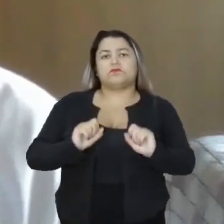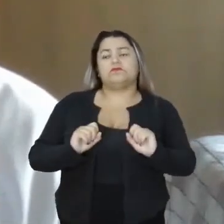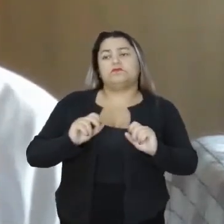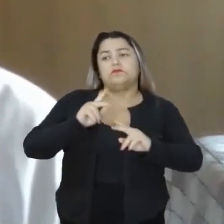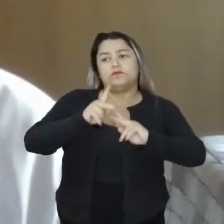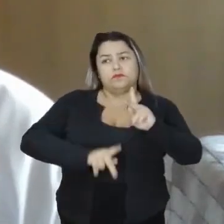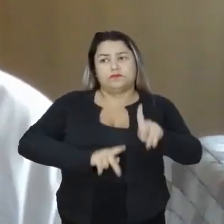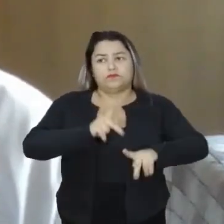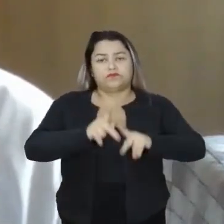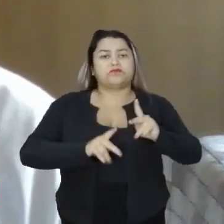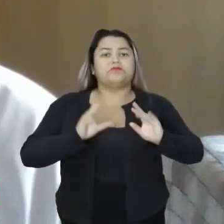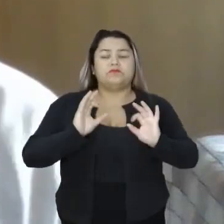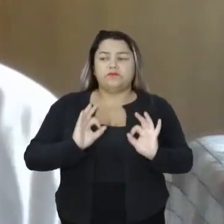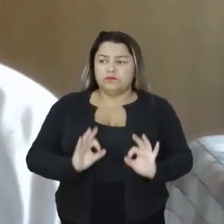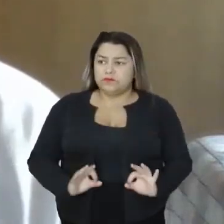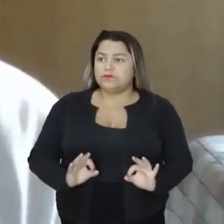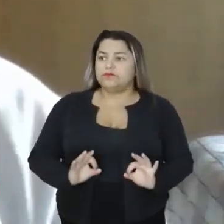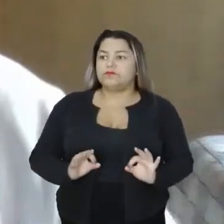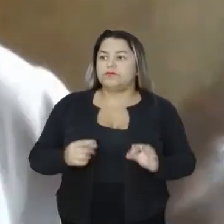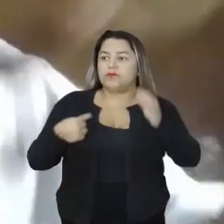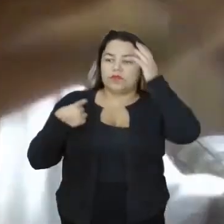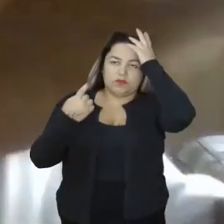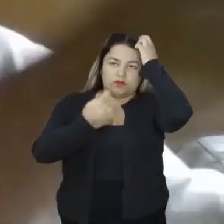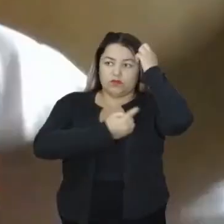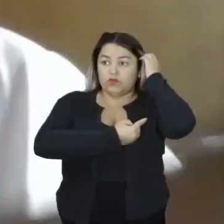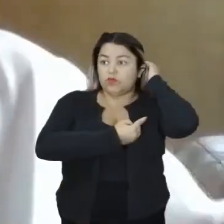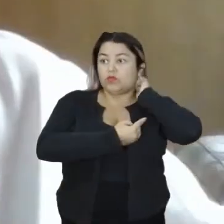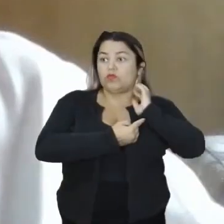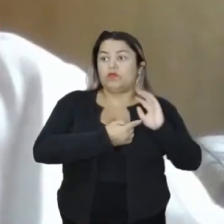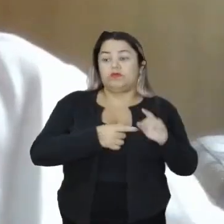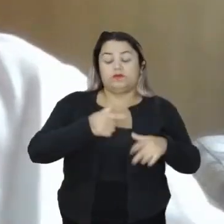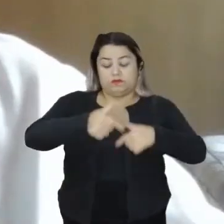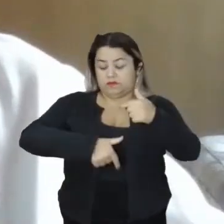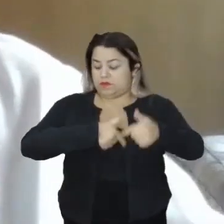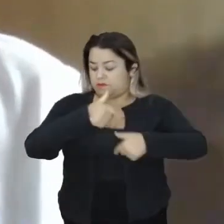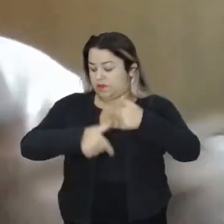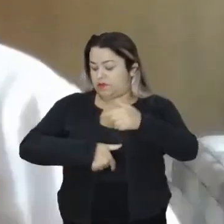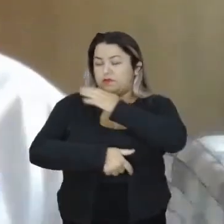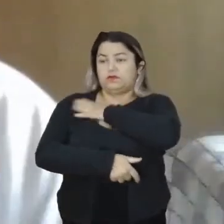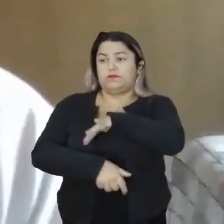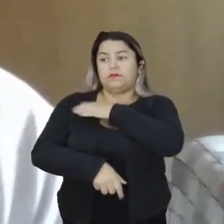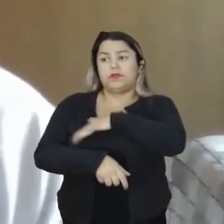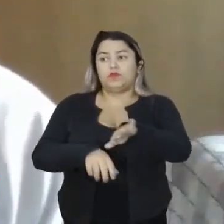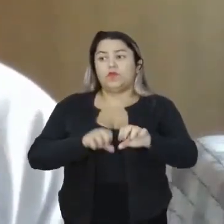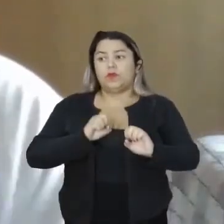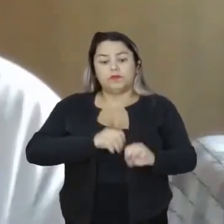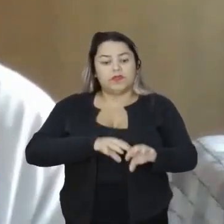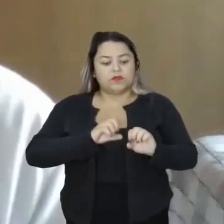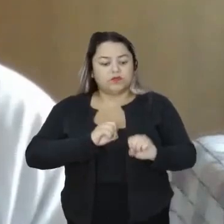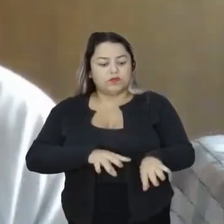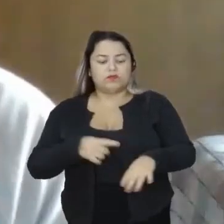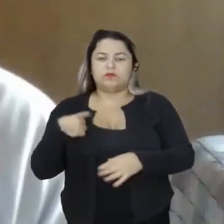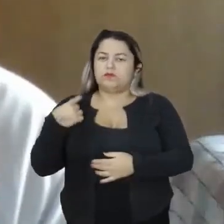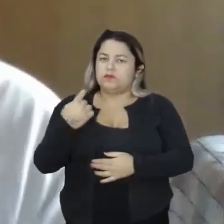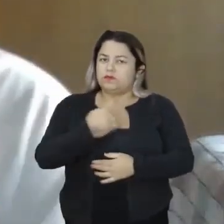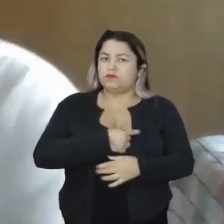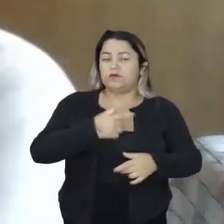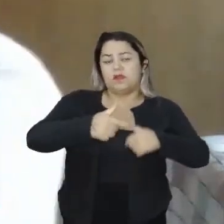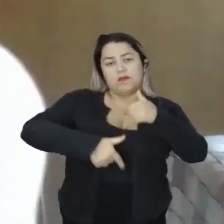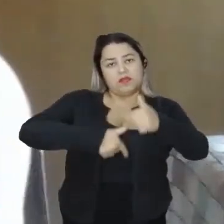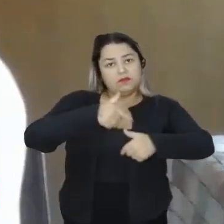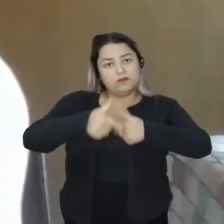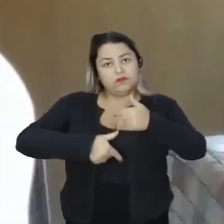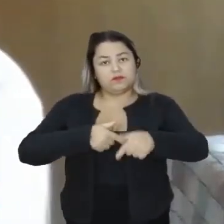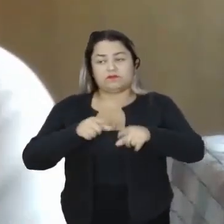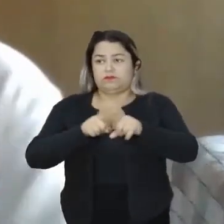população dignamente. Nós estamos trabalhando no campo da educação, nós estamos trabalhando no